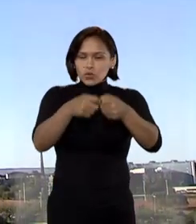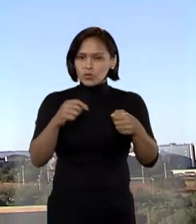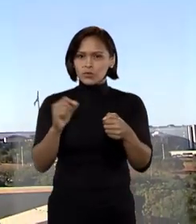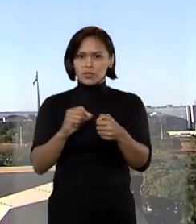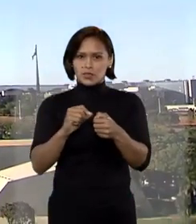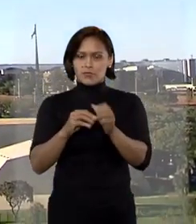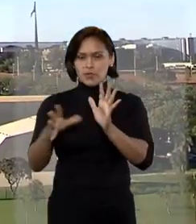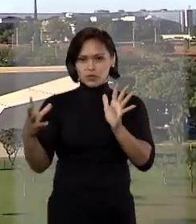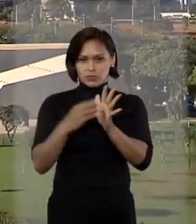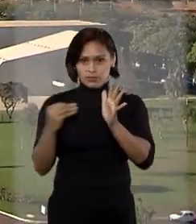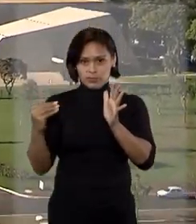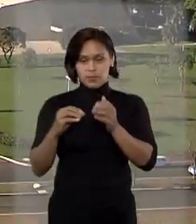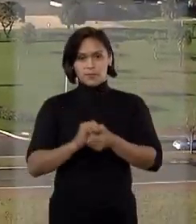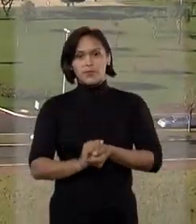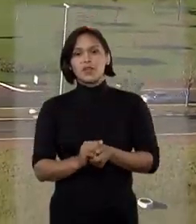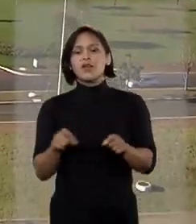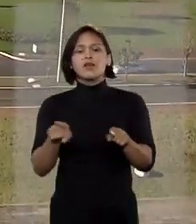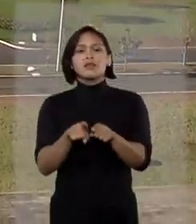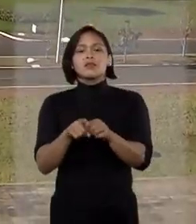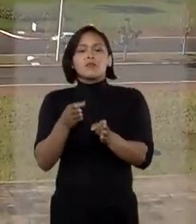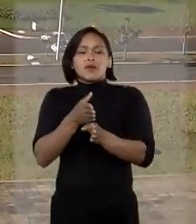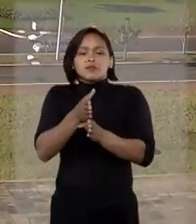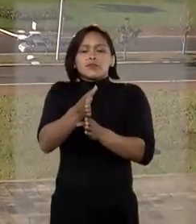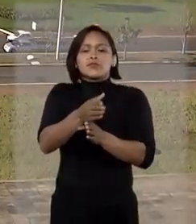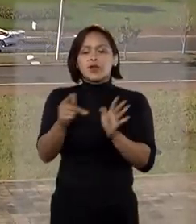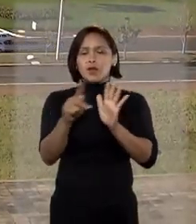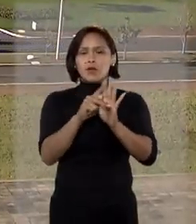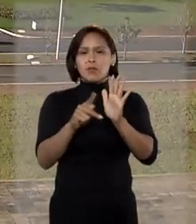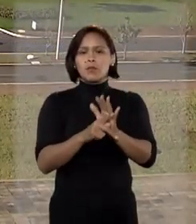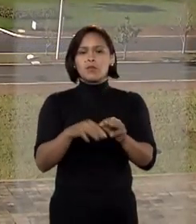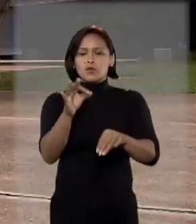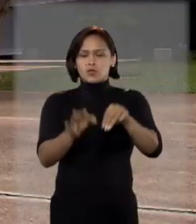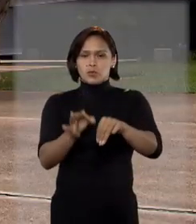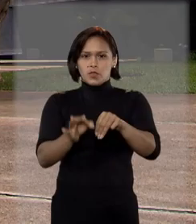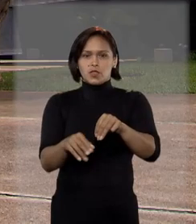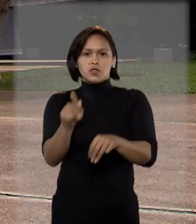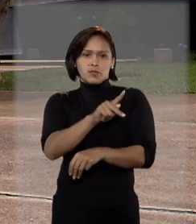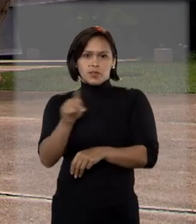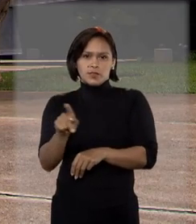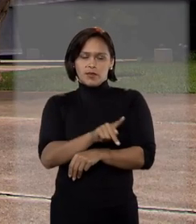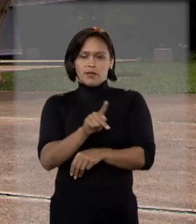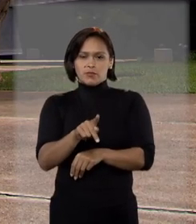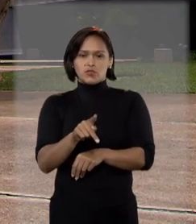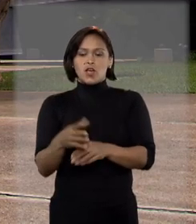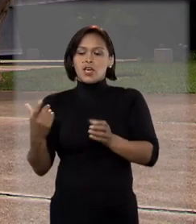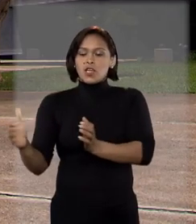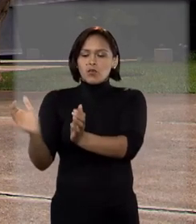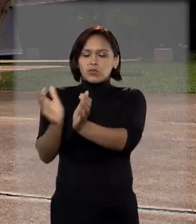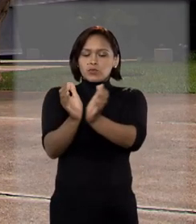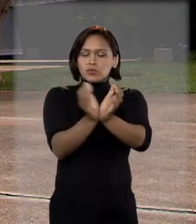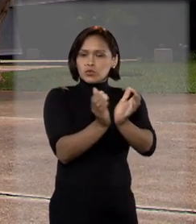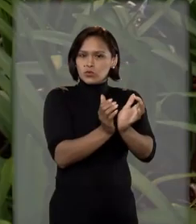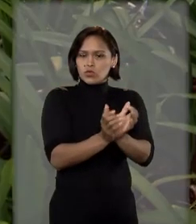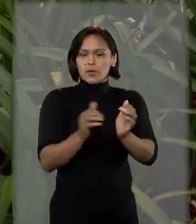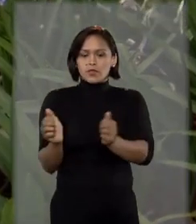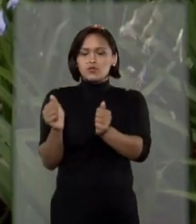serem adotados. E também se alinha com a proposta do ministro Humberto Martins, que institui os comitês consultivos no